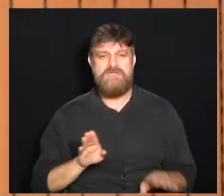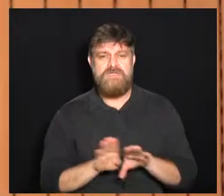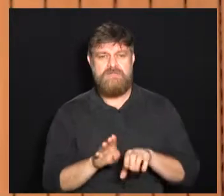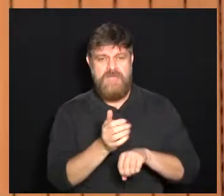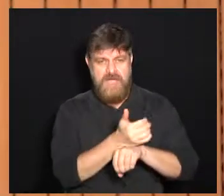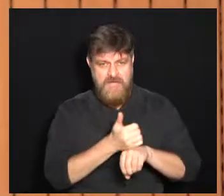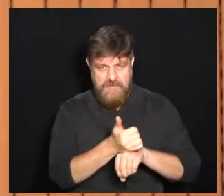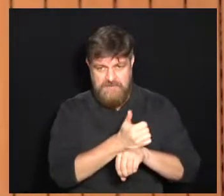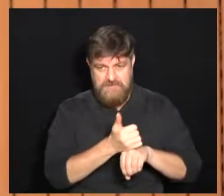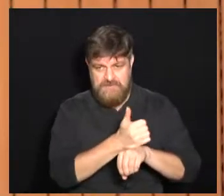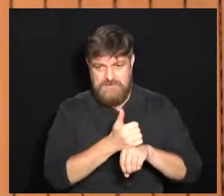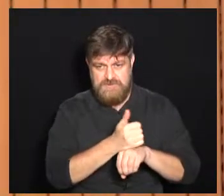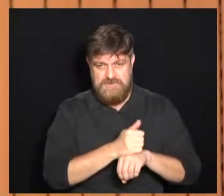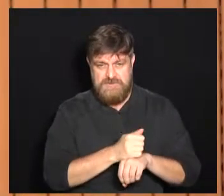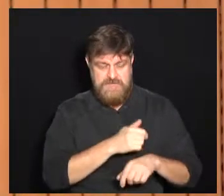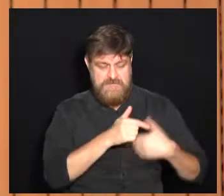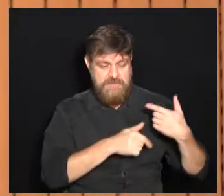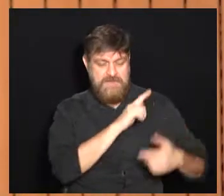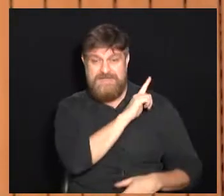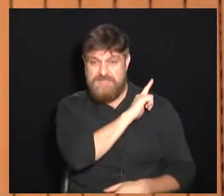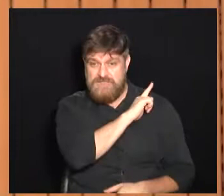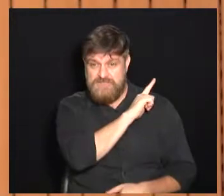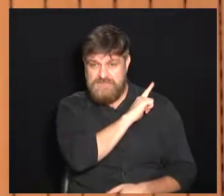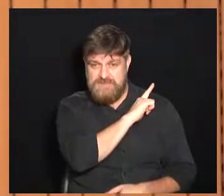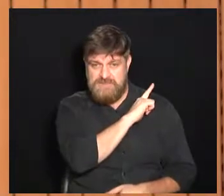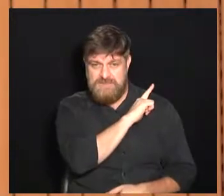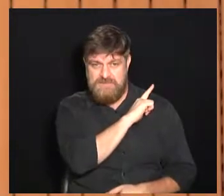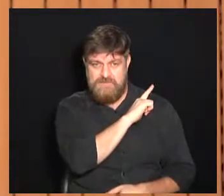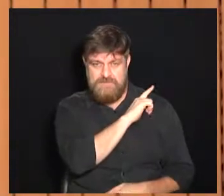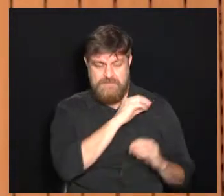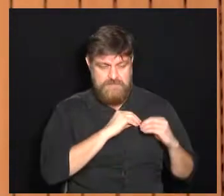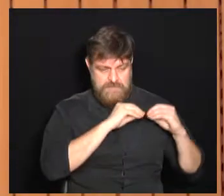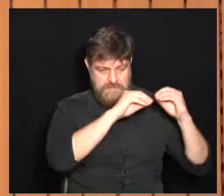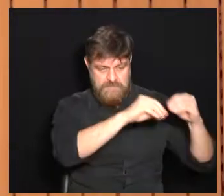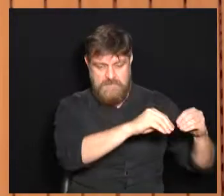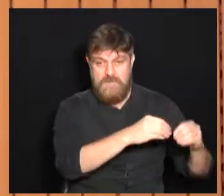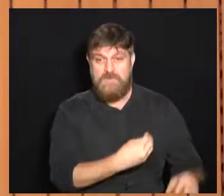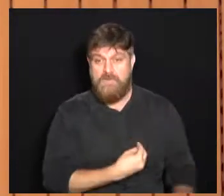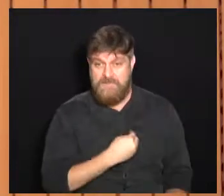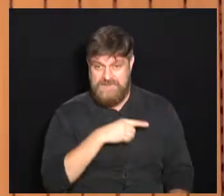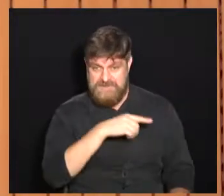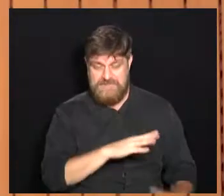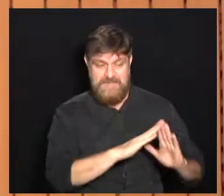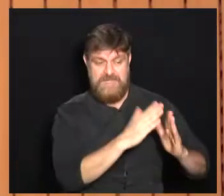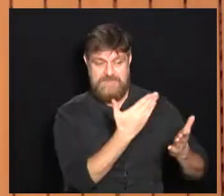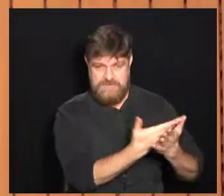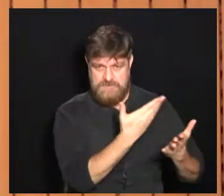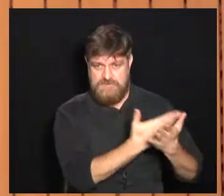profissionais que estão na gestão, que saíram da gestão e estão lá na escola, tá?